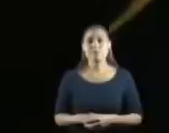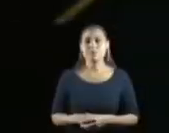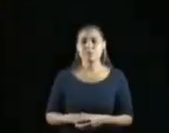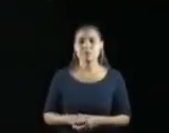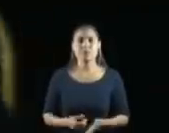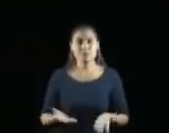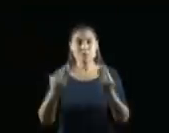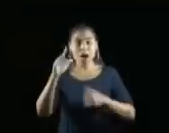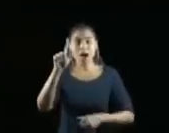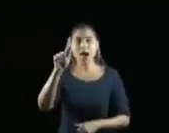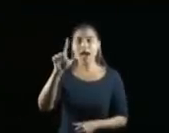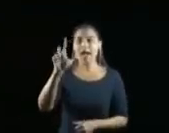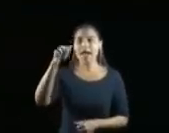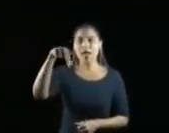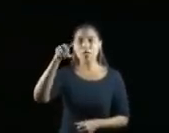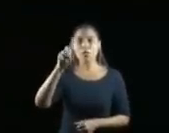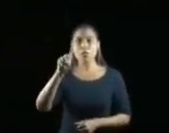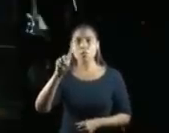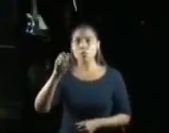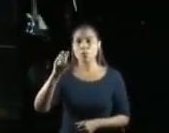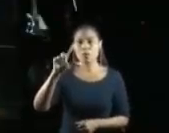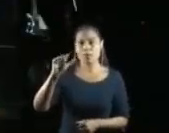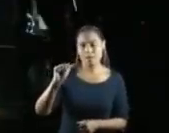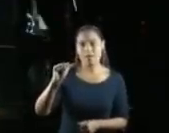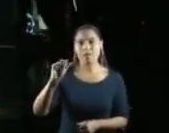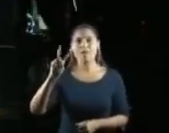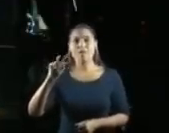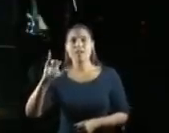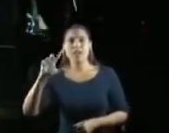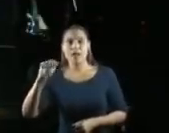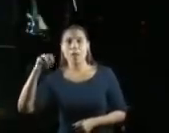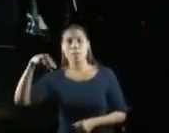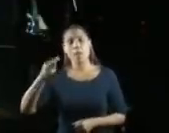Grândola, Vila Morena.